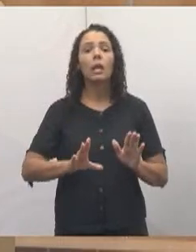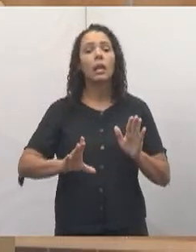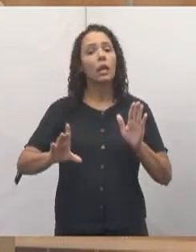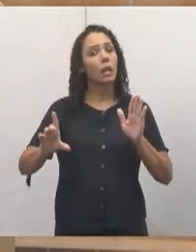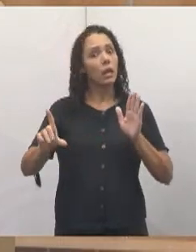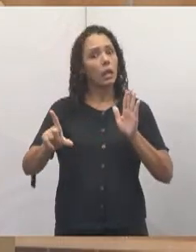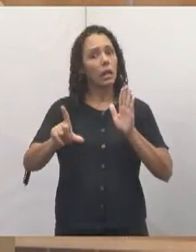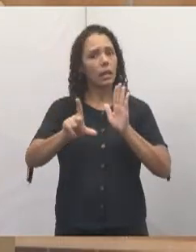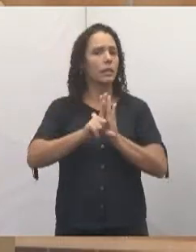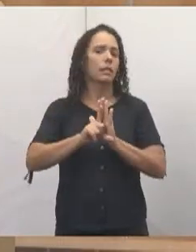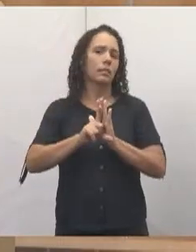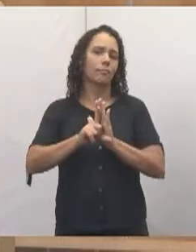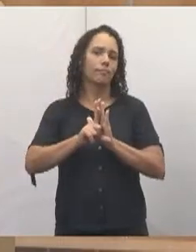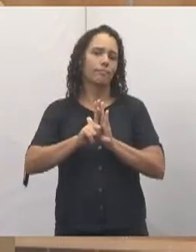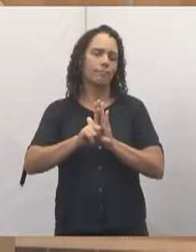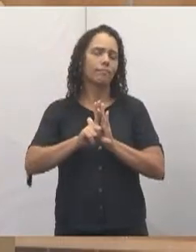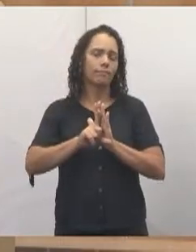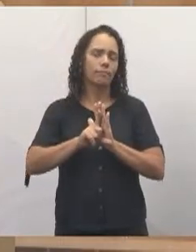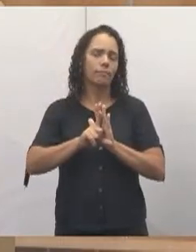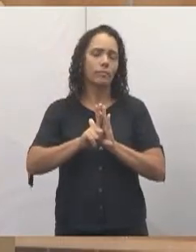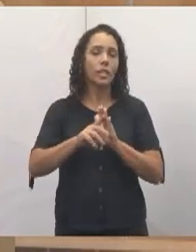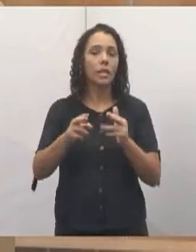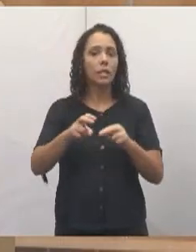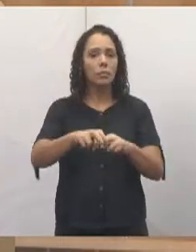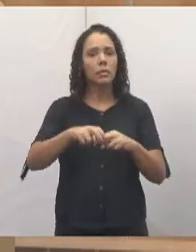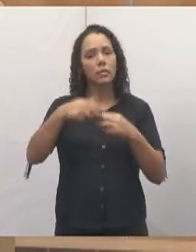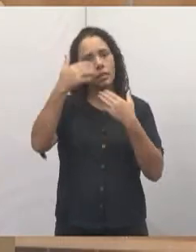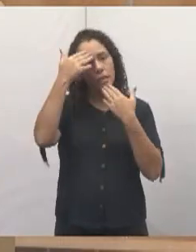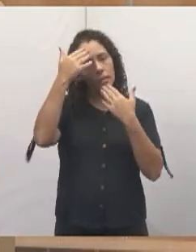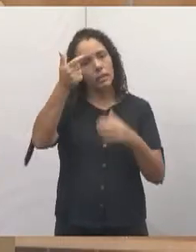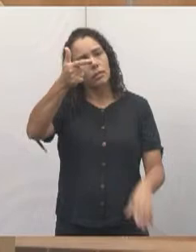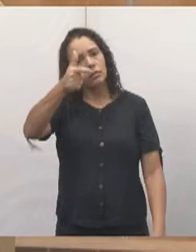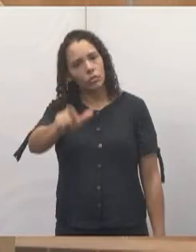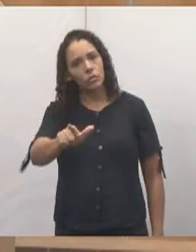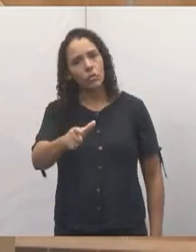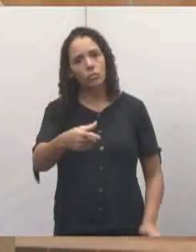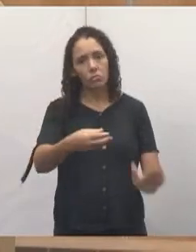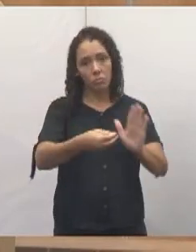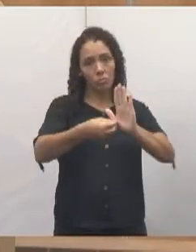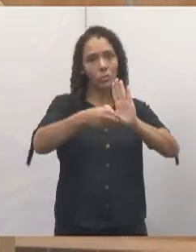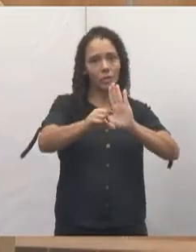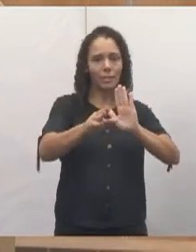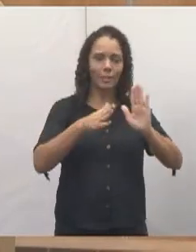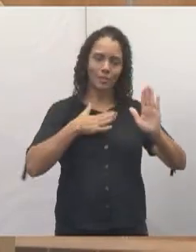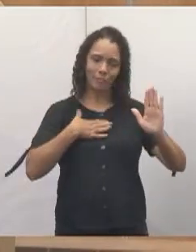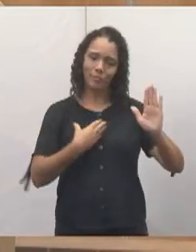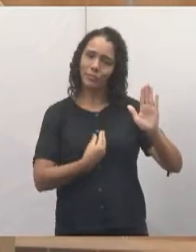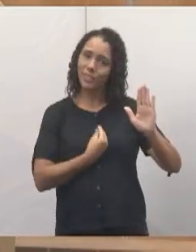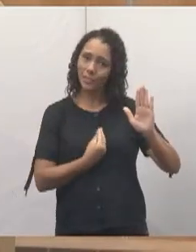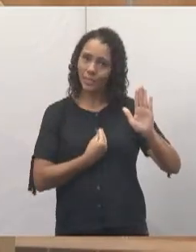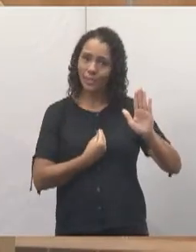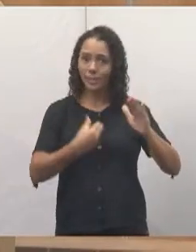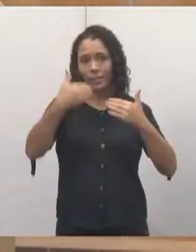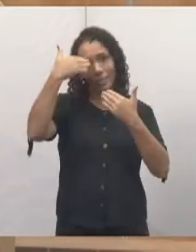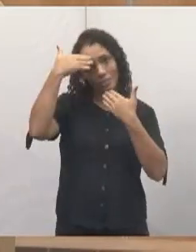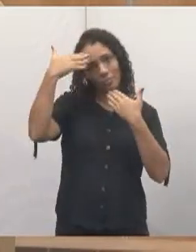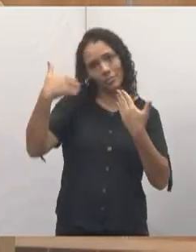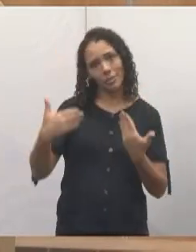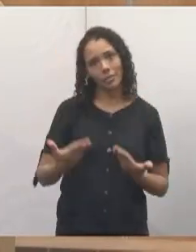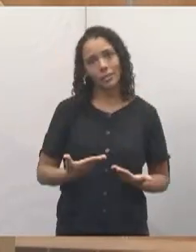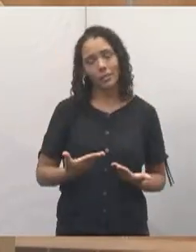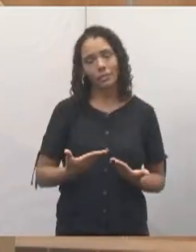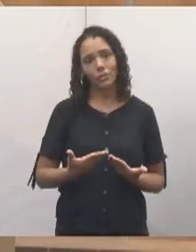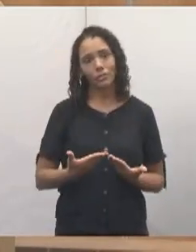Legislativa. Então, diante disso, agradeço mais uma vez pela indicação, pela homenagem. Essa homenagem, nesse